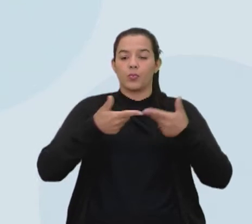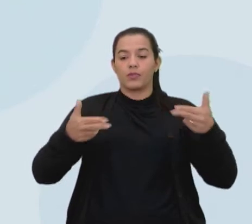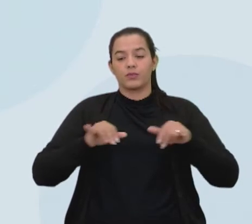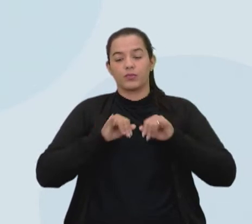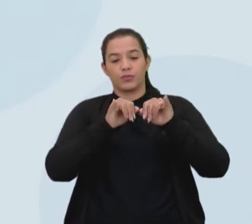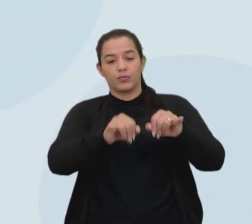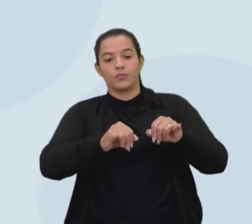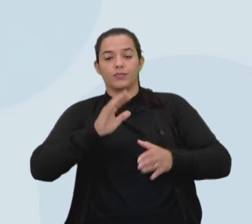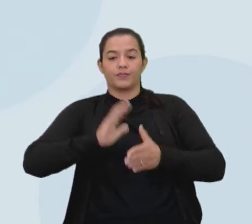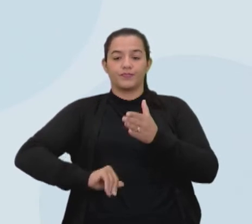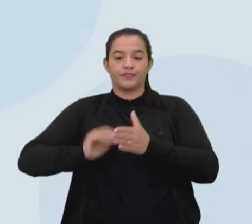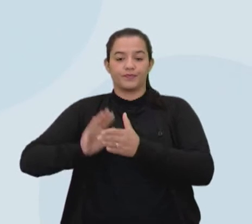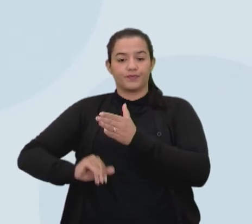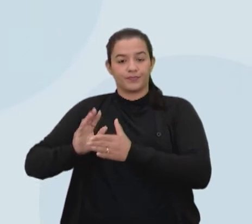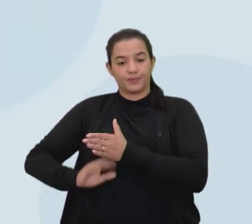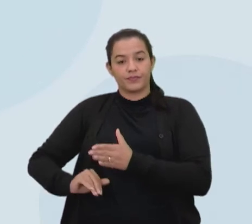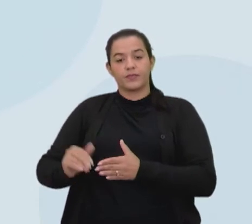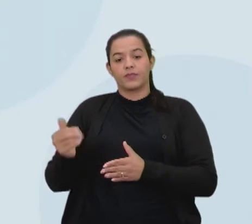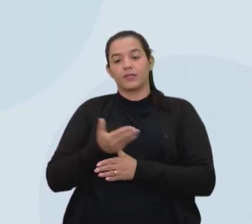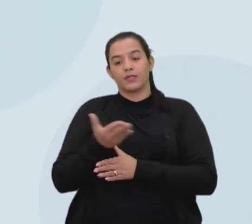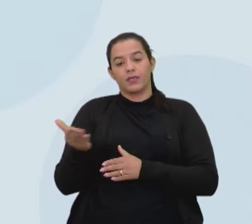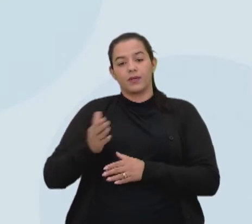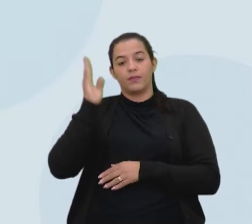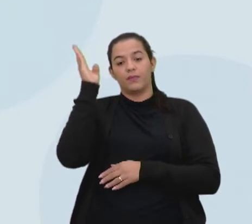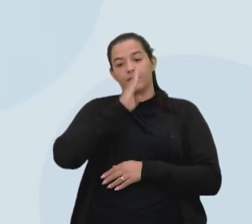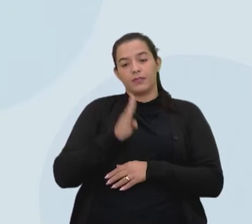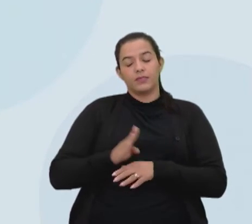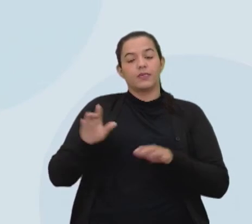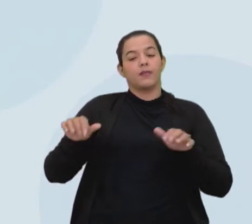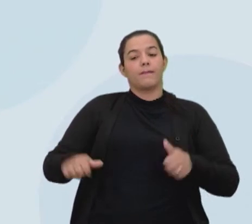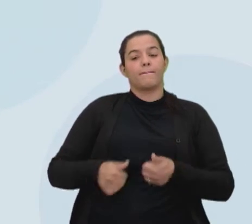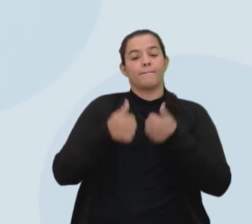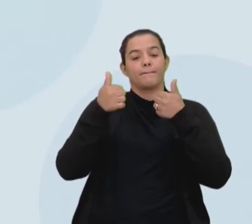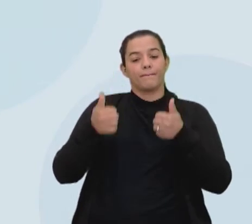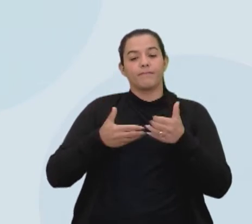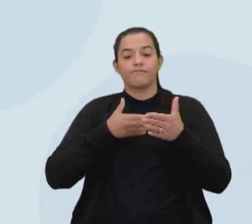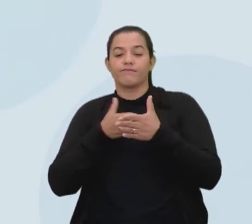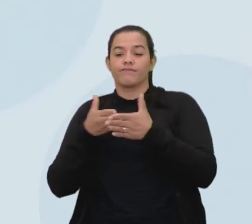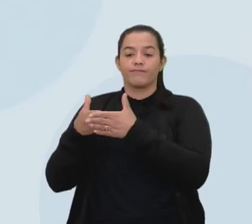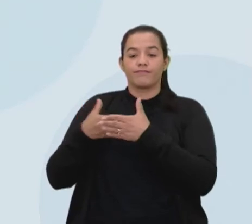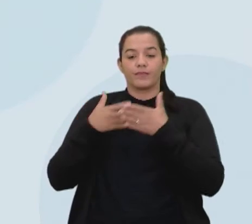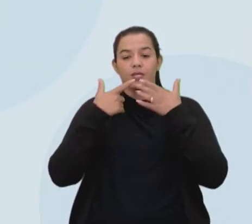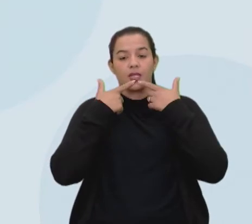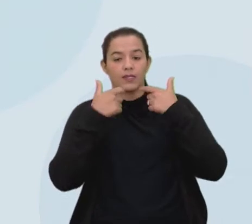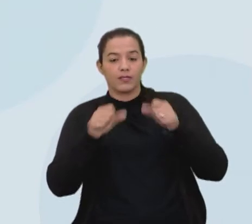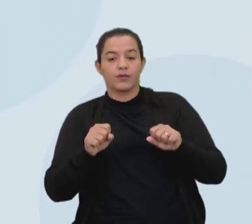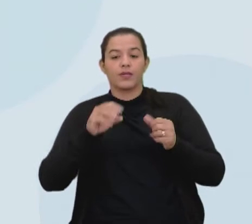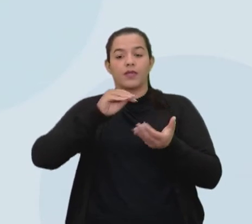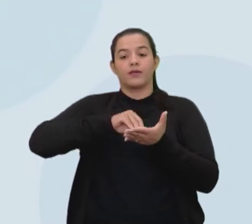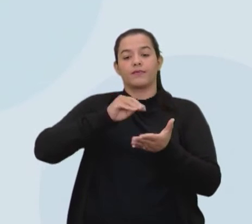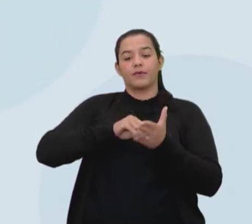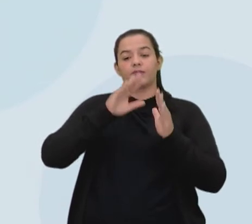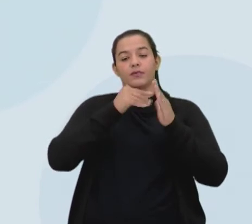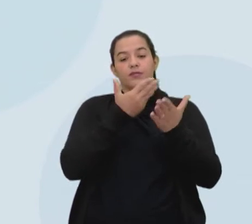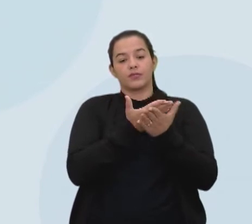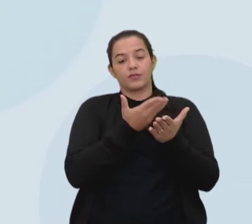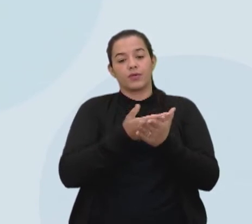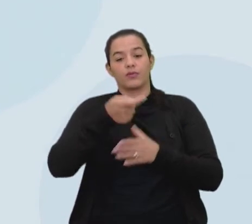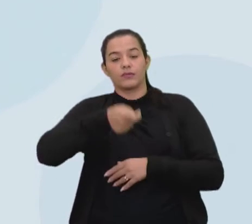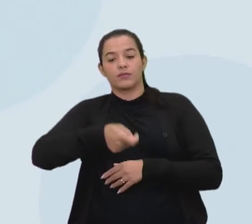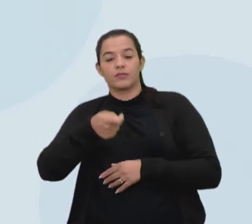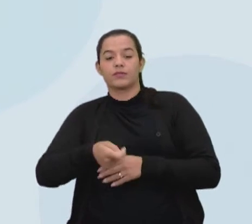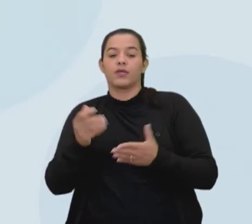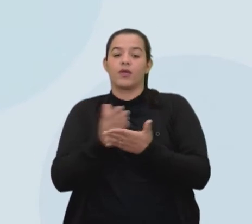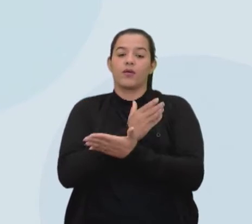básicos. Então, no Brasil, ainda que com melhores perspectivas, há barreiras como a língua e a falta de escolaridade exigida por